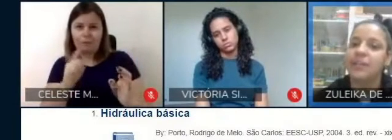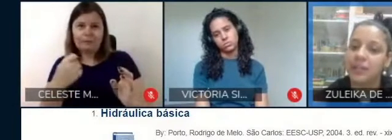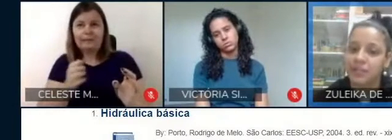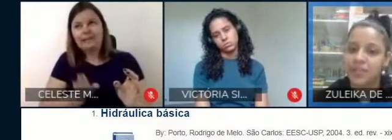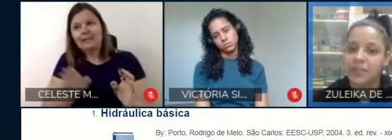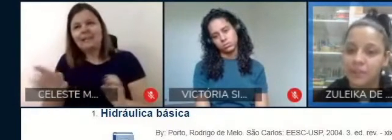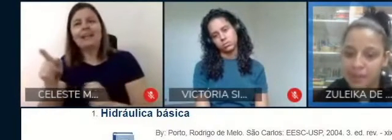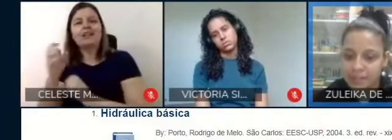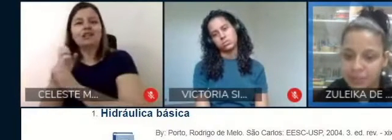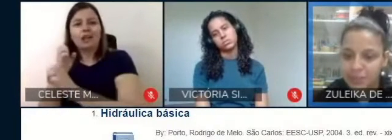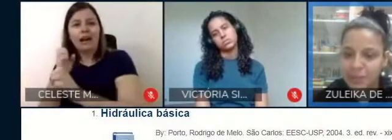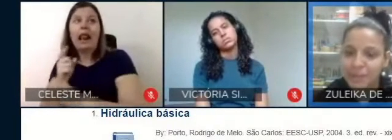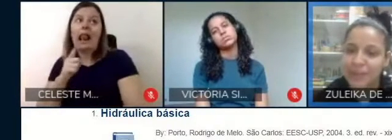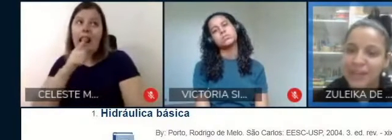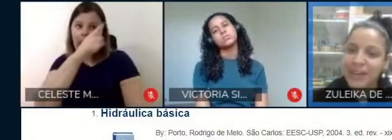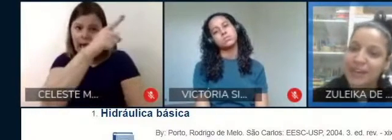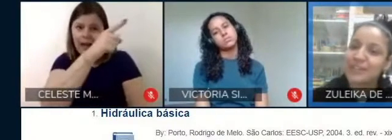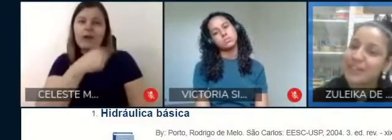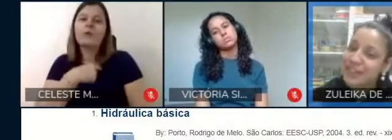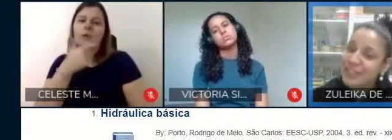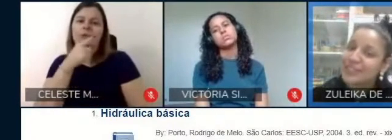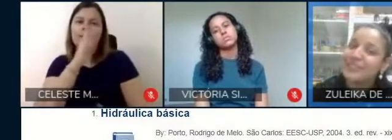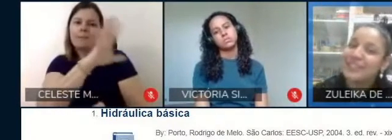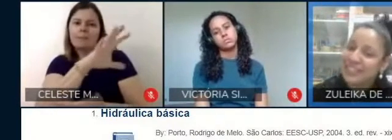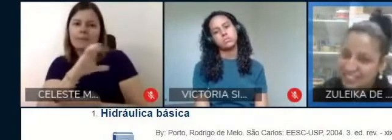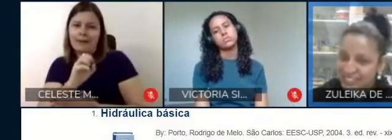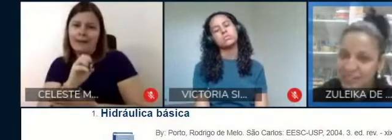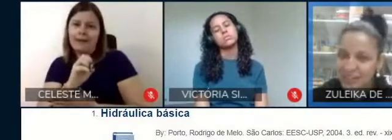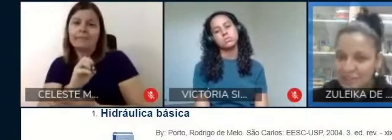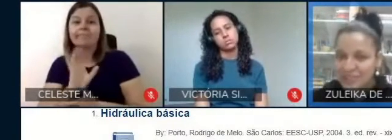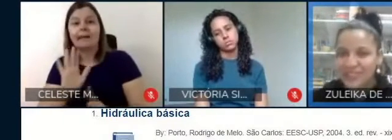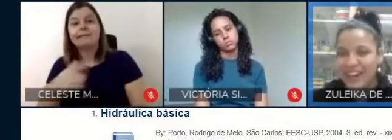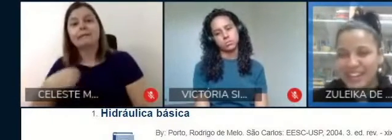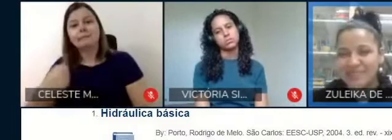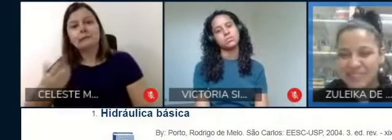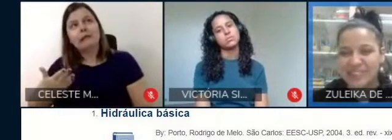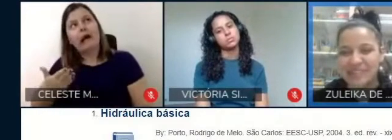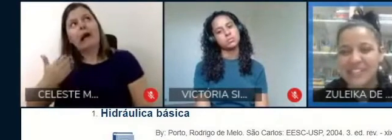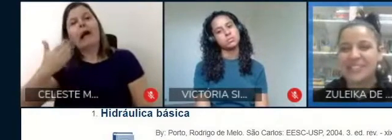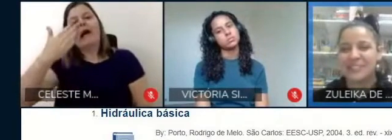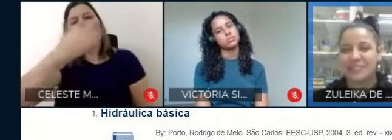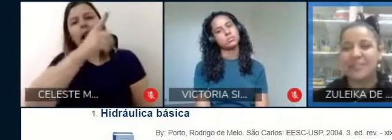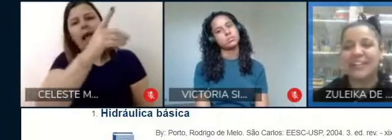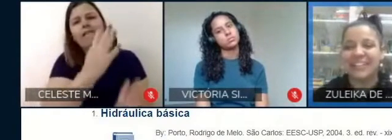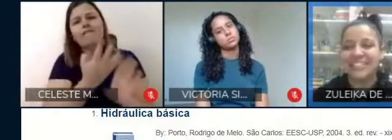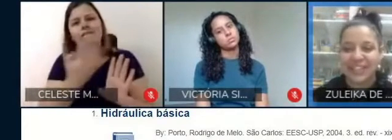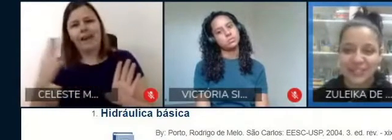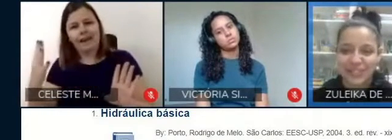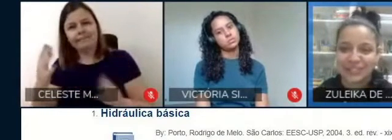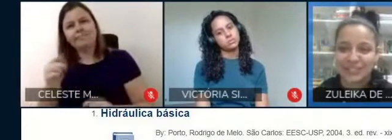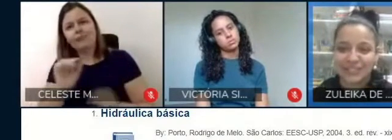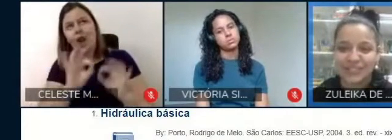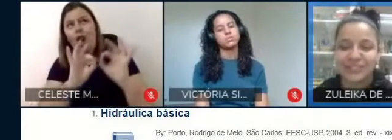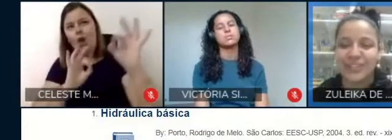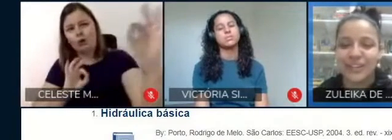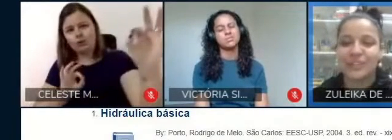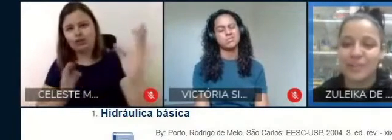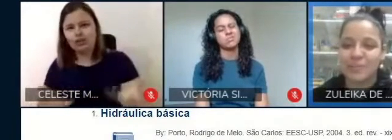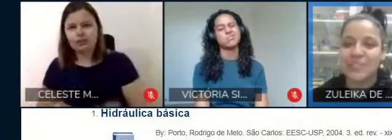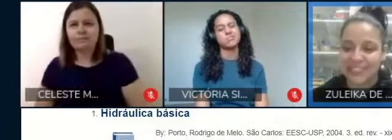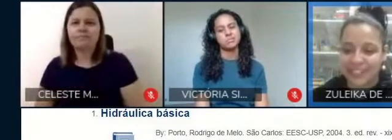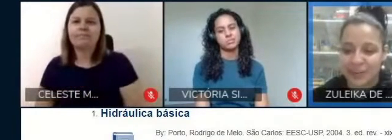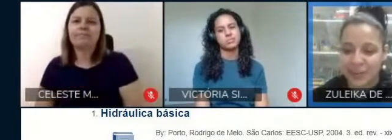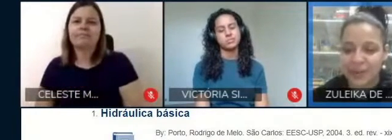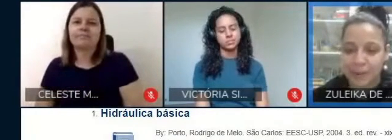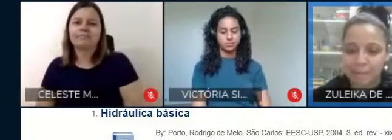engenharia, eu conseguiria fazer um empréstimo, né? A diferença é que eu vou ter que ir até o campus do Vale, um pouco mais longe para quem está no centro